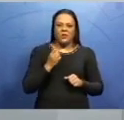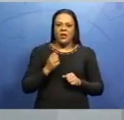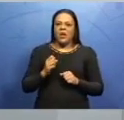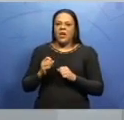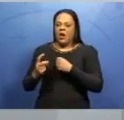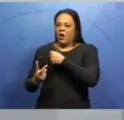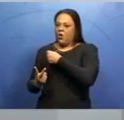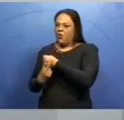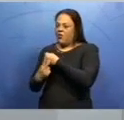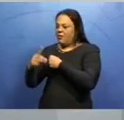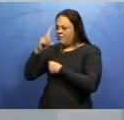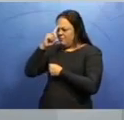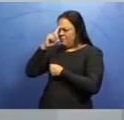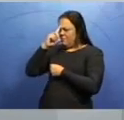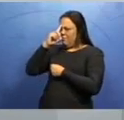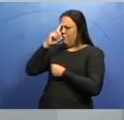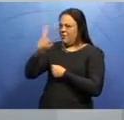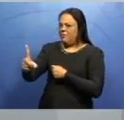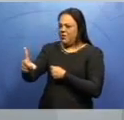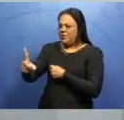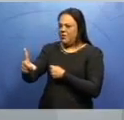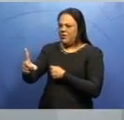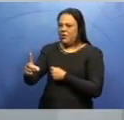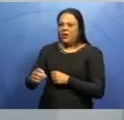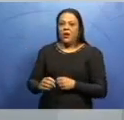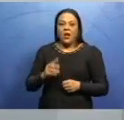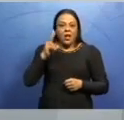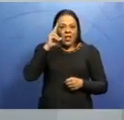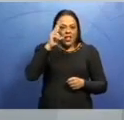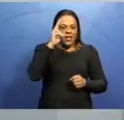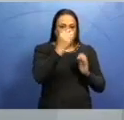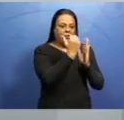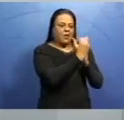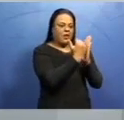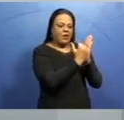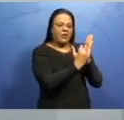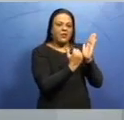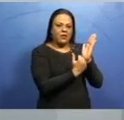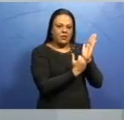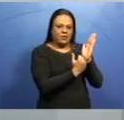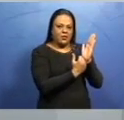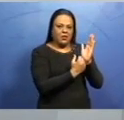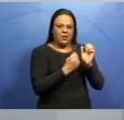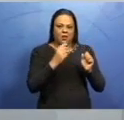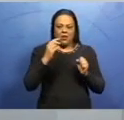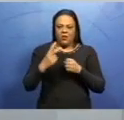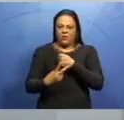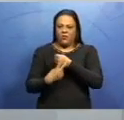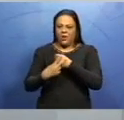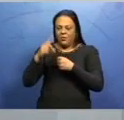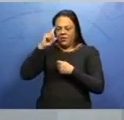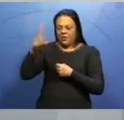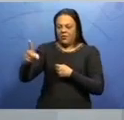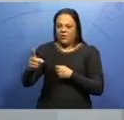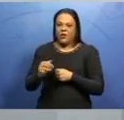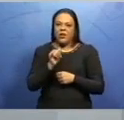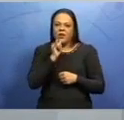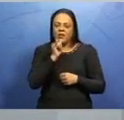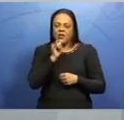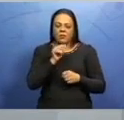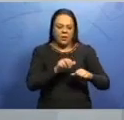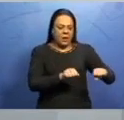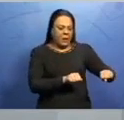Imperativo, indica ordem. Lembra da nossa receita que está no modo imperativo? Vá ao supermercado